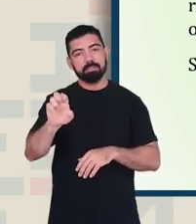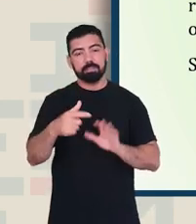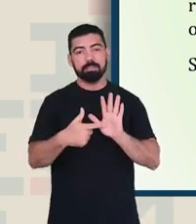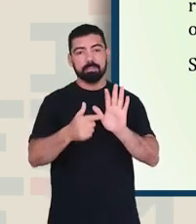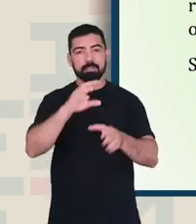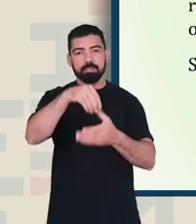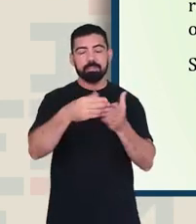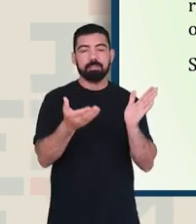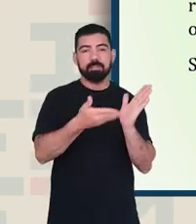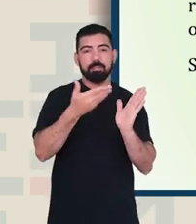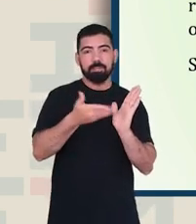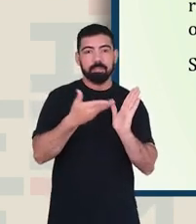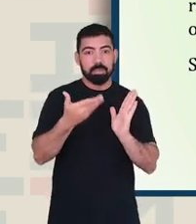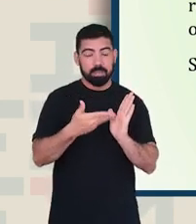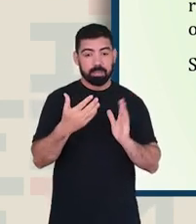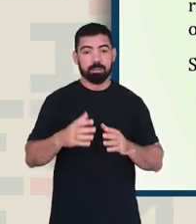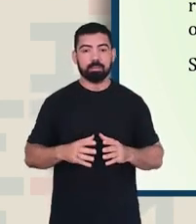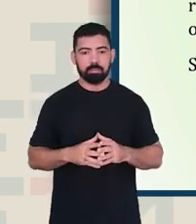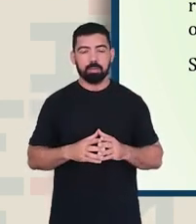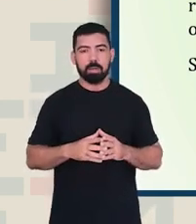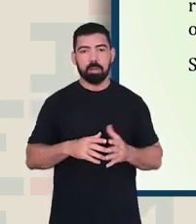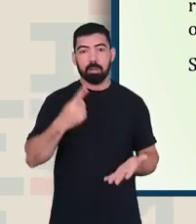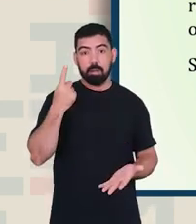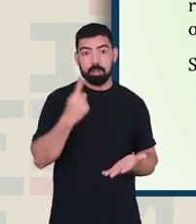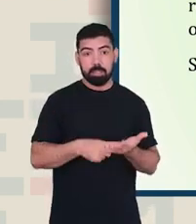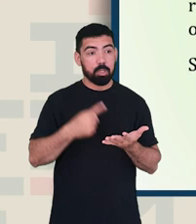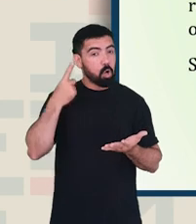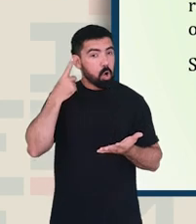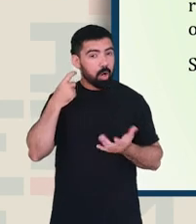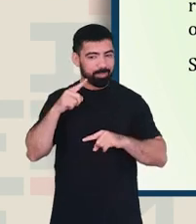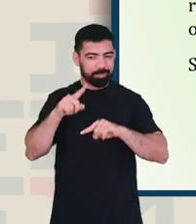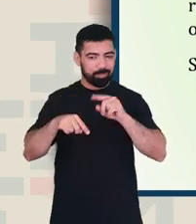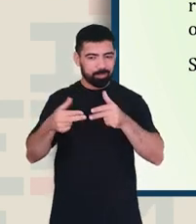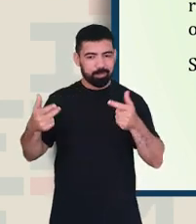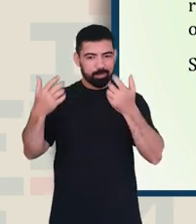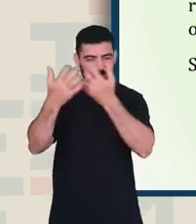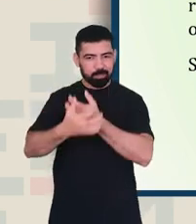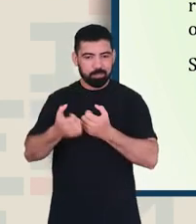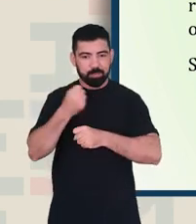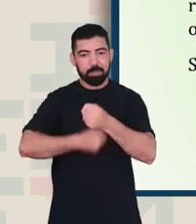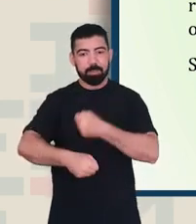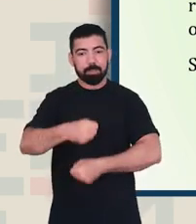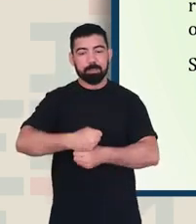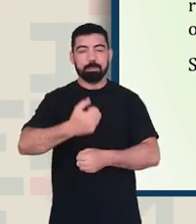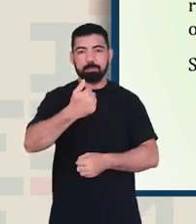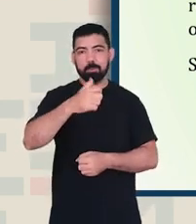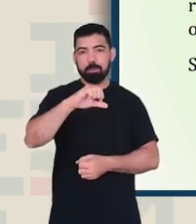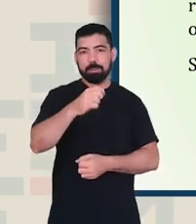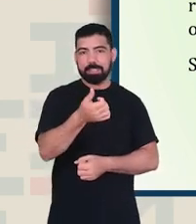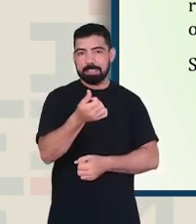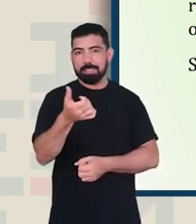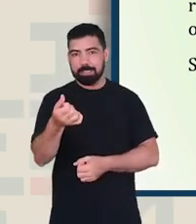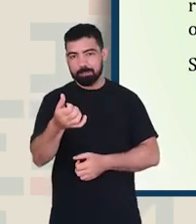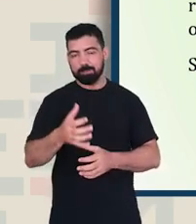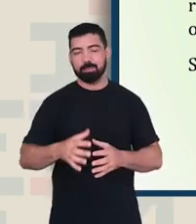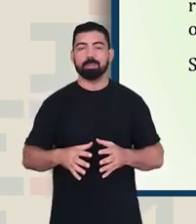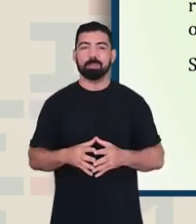no livro O Tratado dos Objetos Musicais, de 1966.